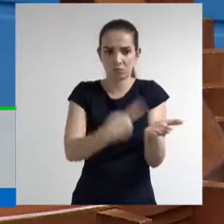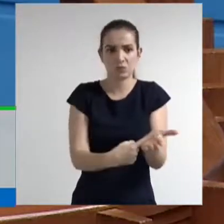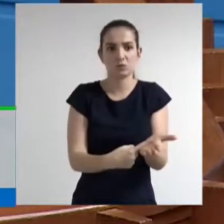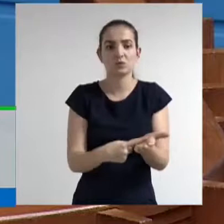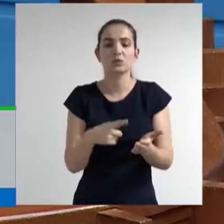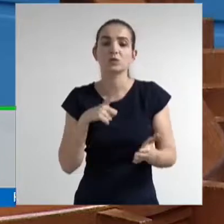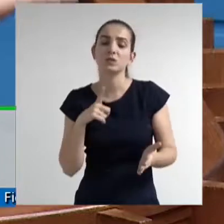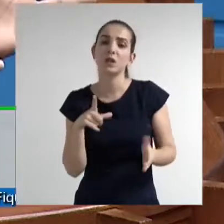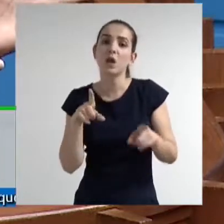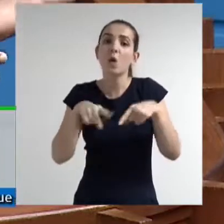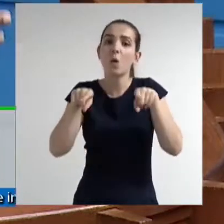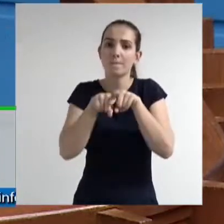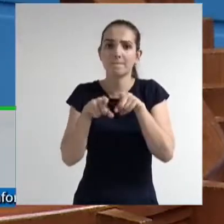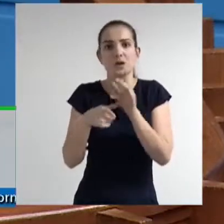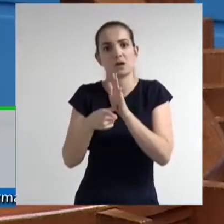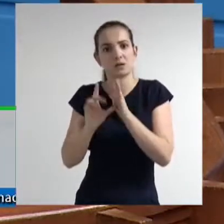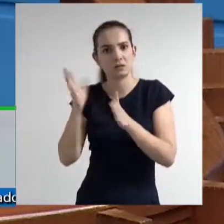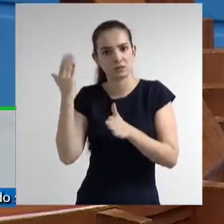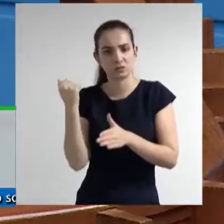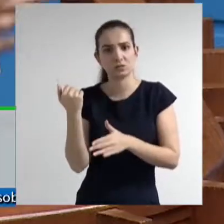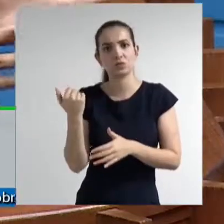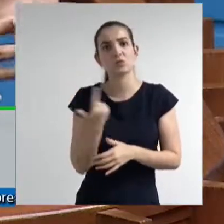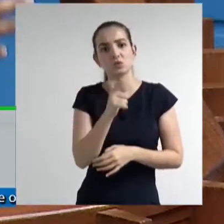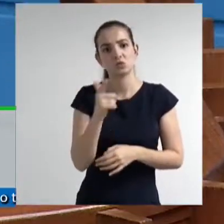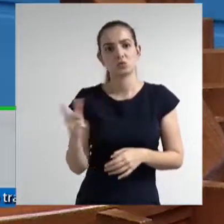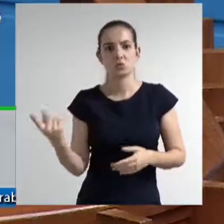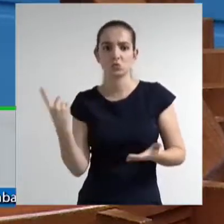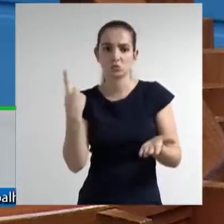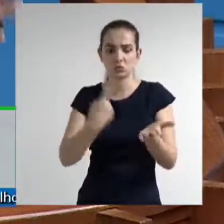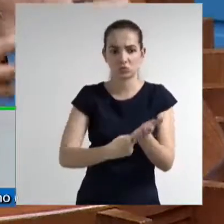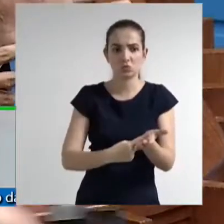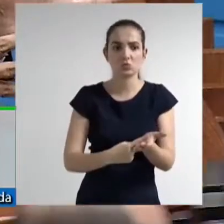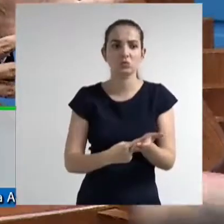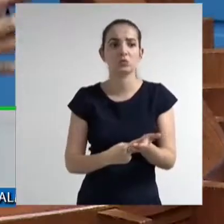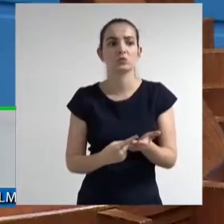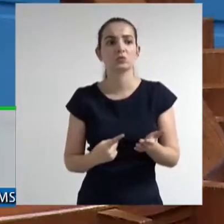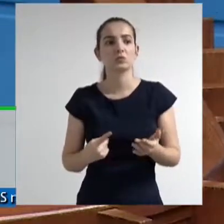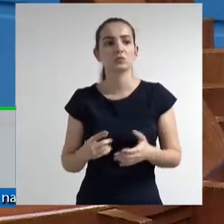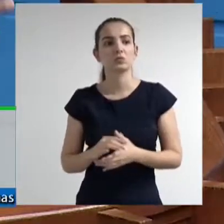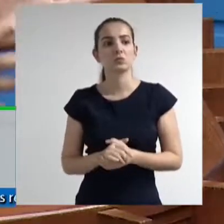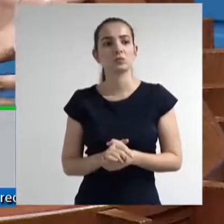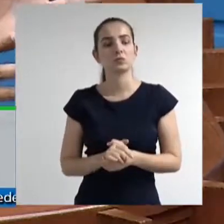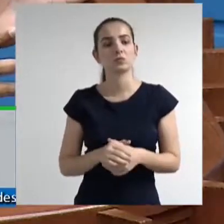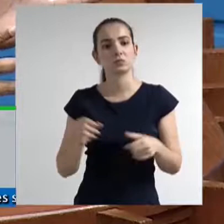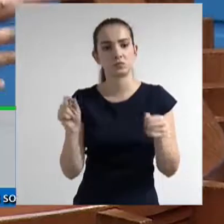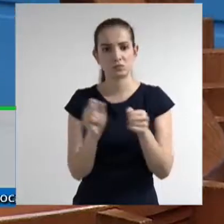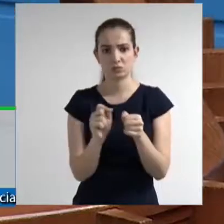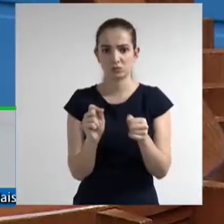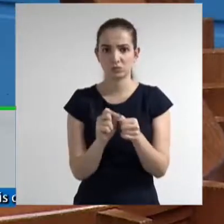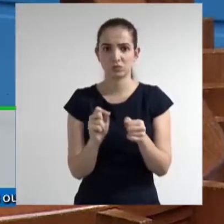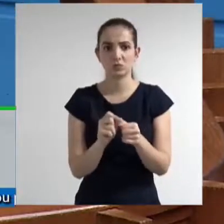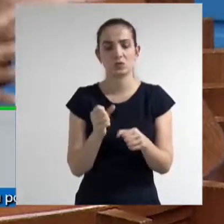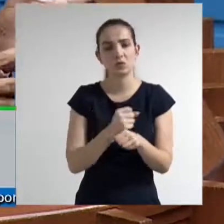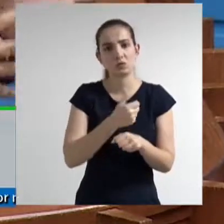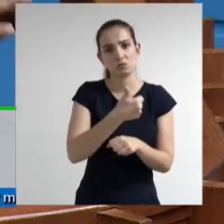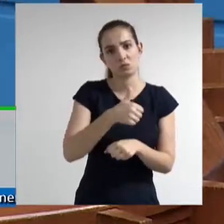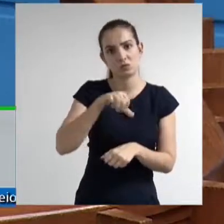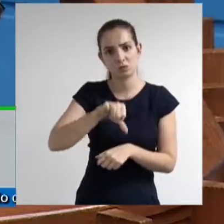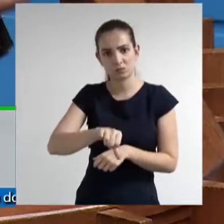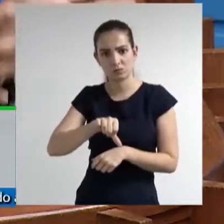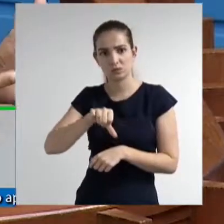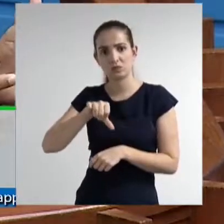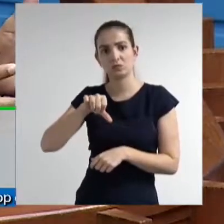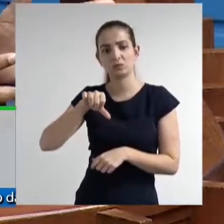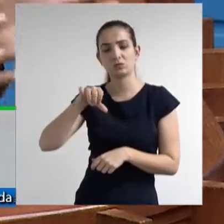foi pactuado anteriormente, nas 2 outras tratativas, nos 2 outros acordos que foram feitos em